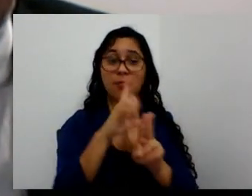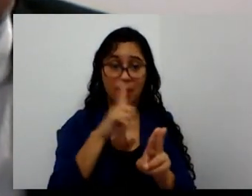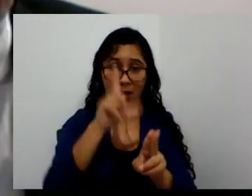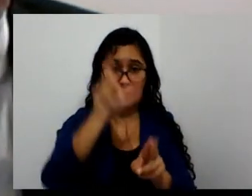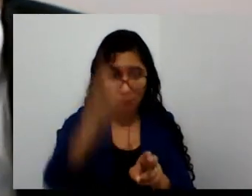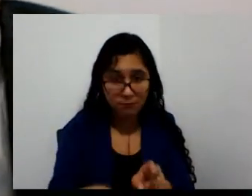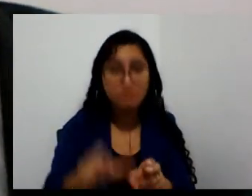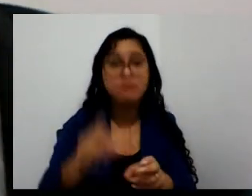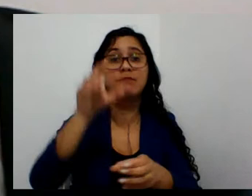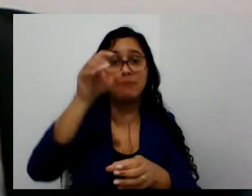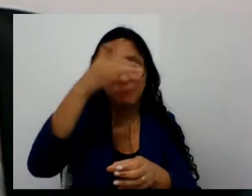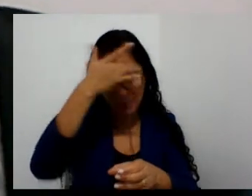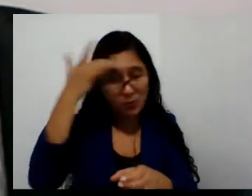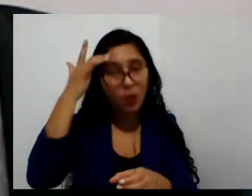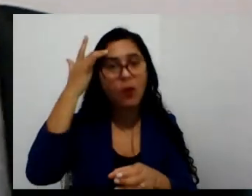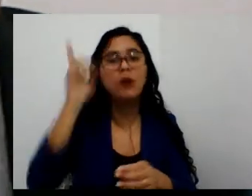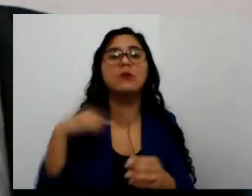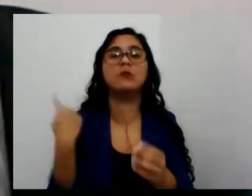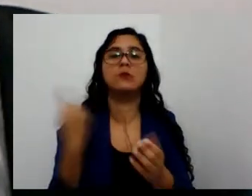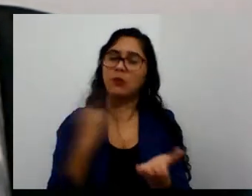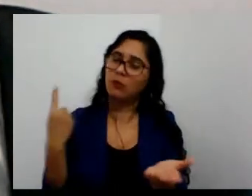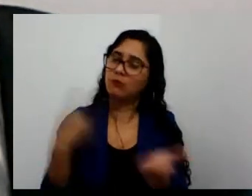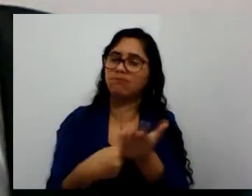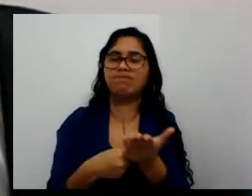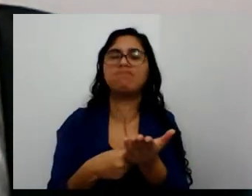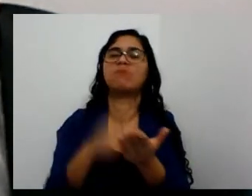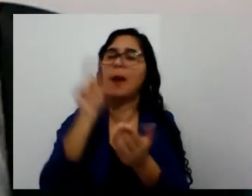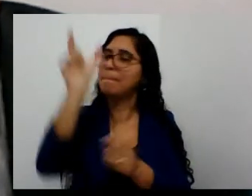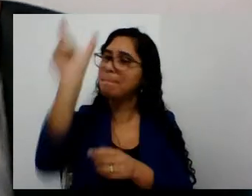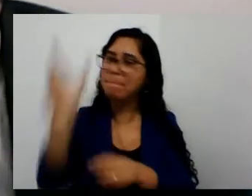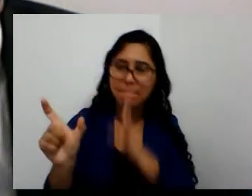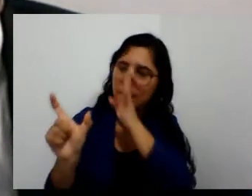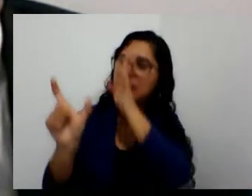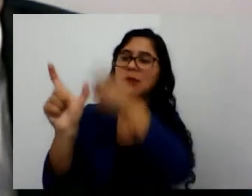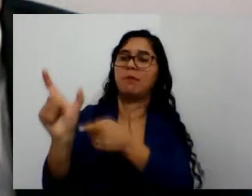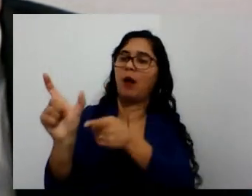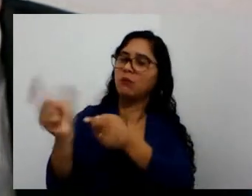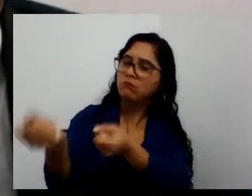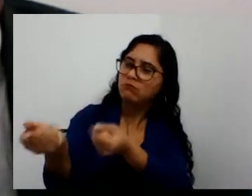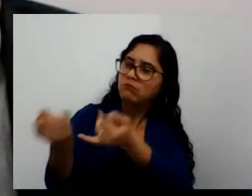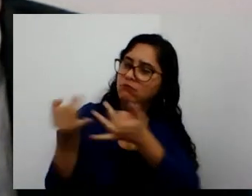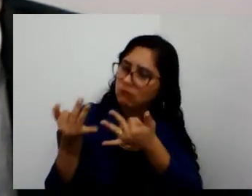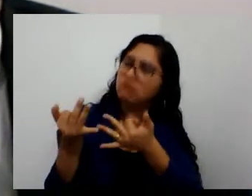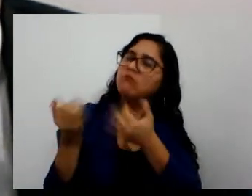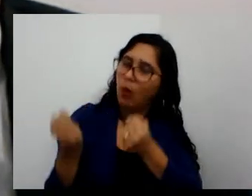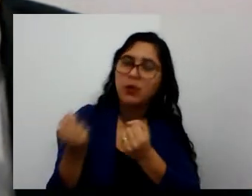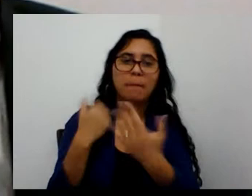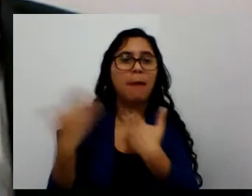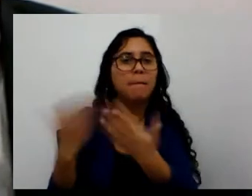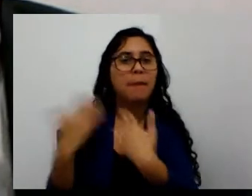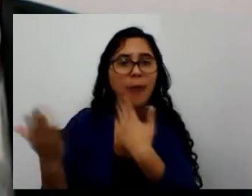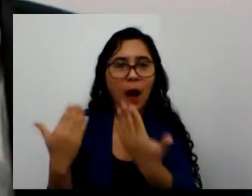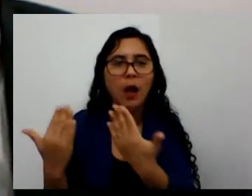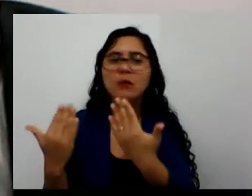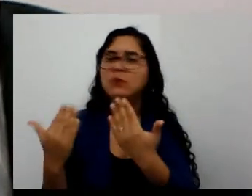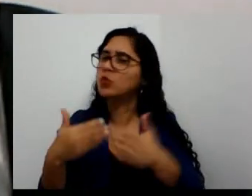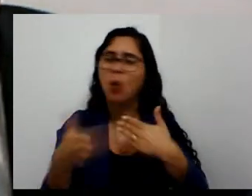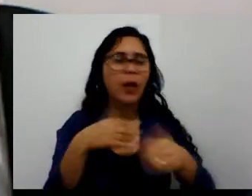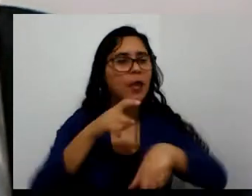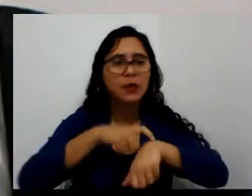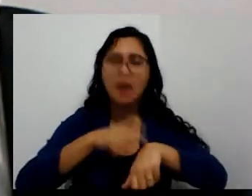nosso compromisso priorizar as pessoas, ouvir as pessoas, diálogo em todas as